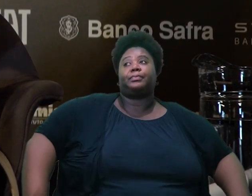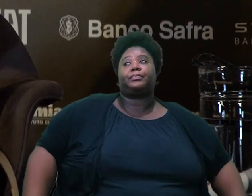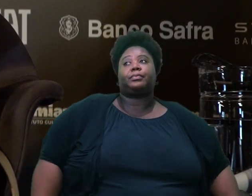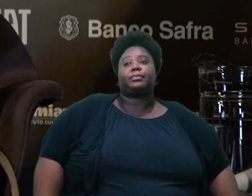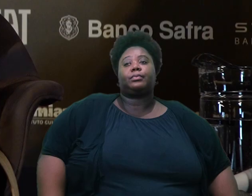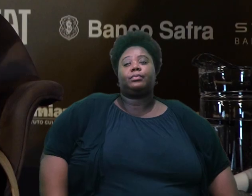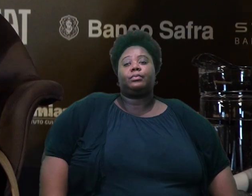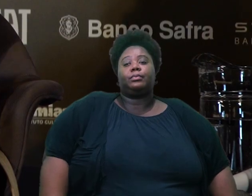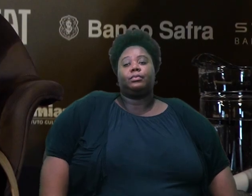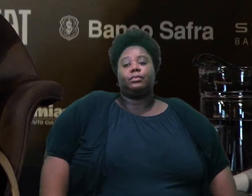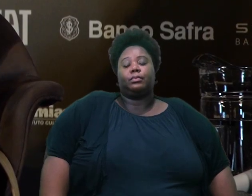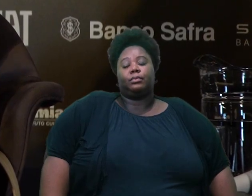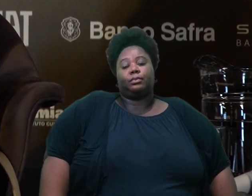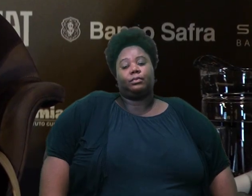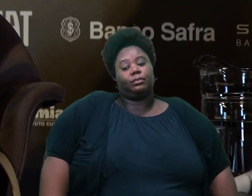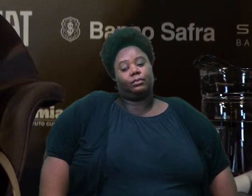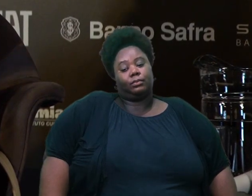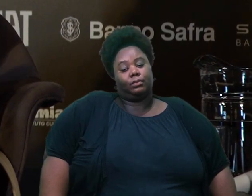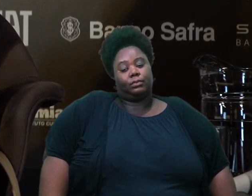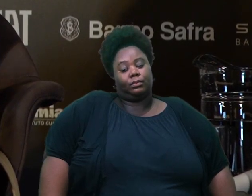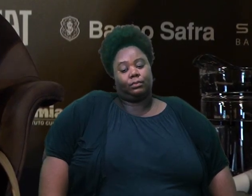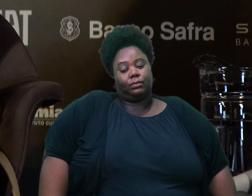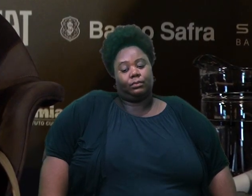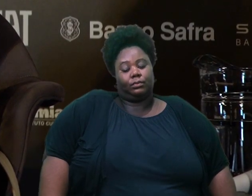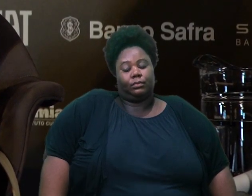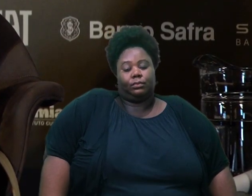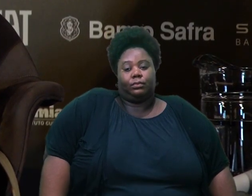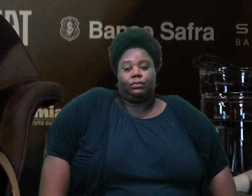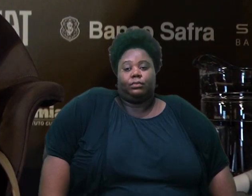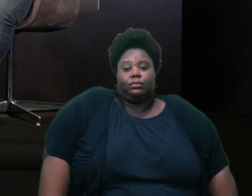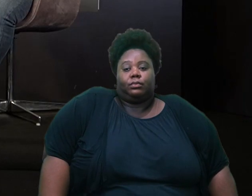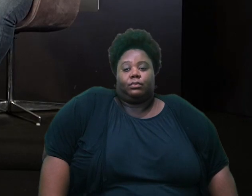Tanto a escola e os livros. Amar ler.